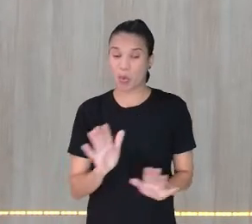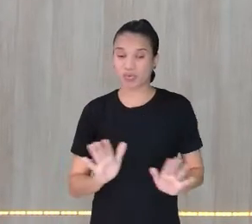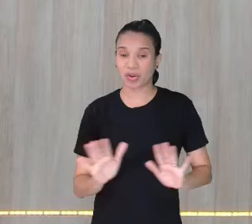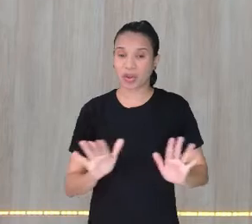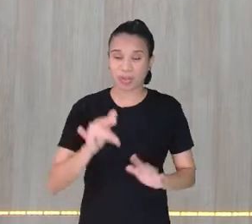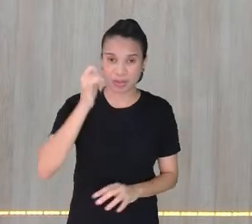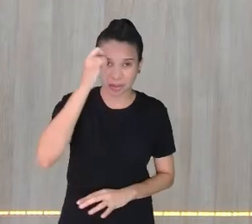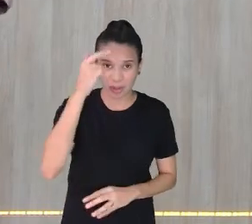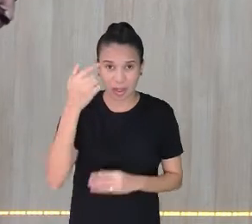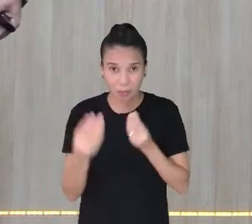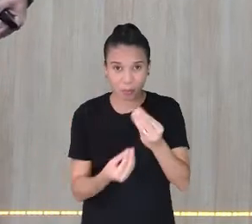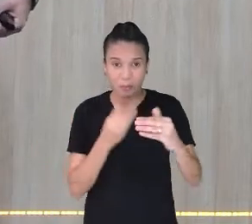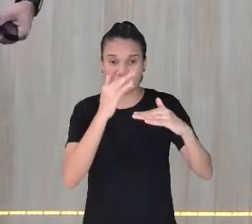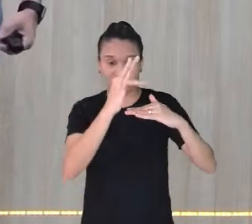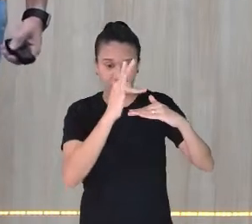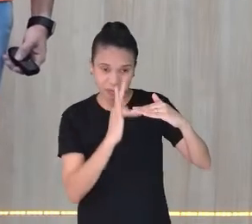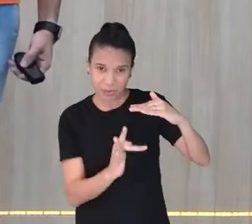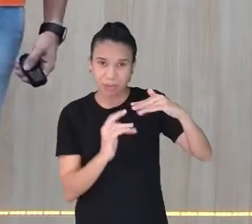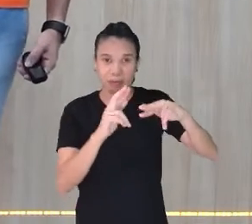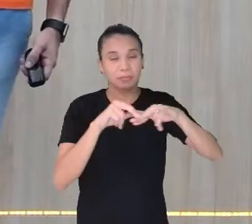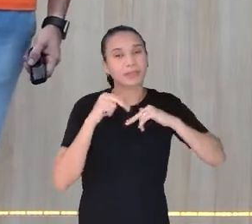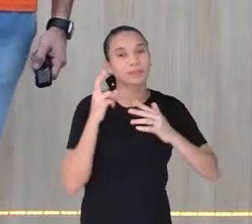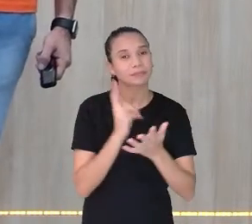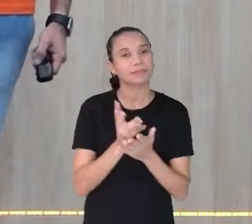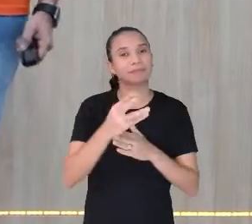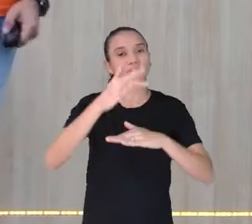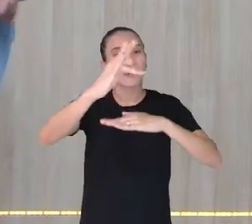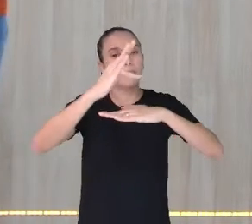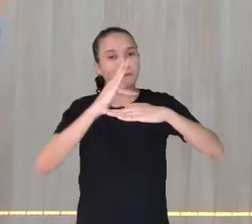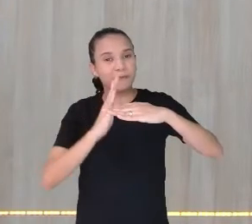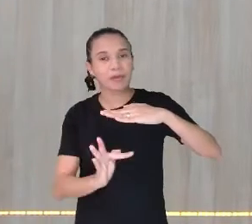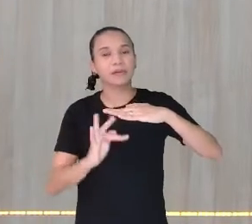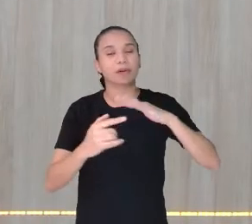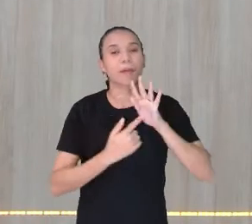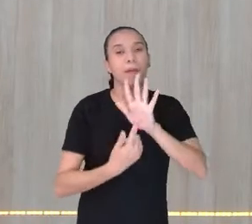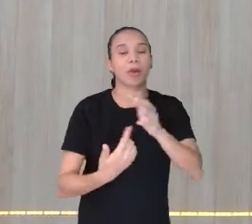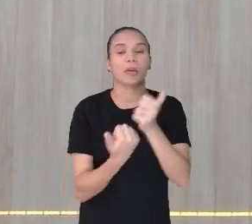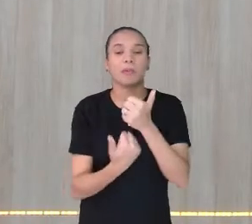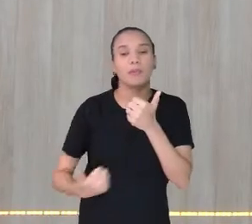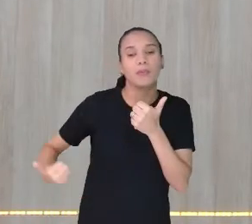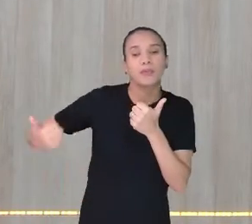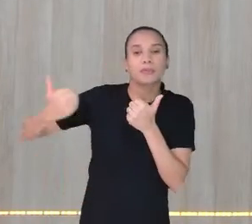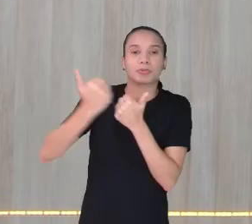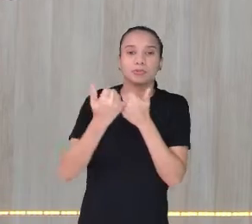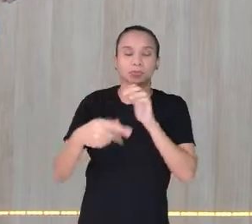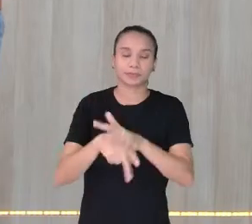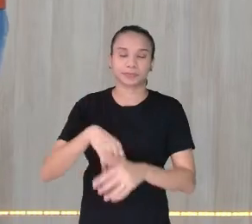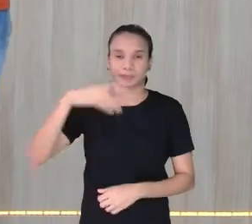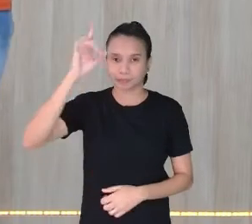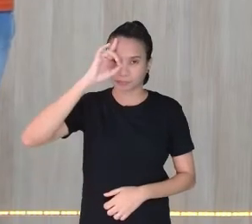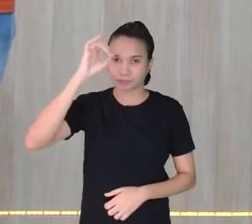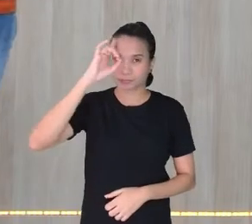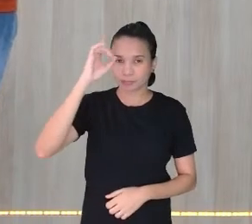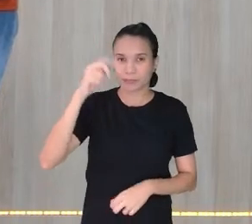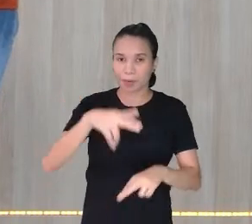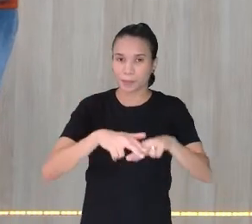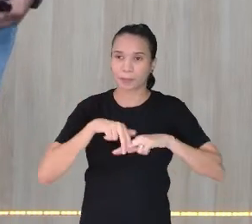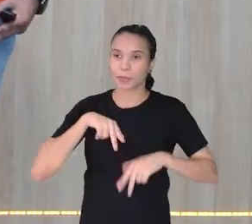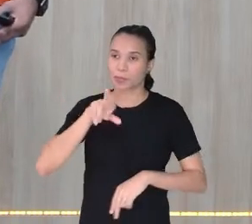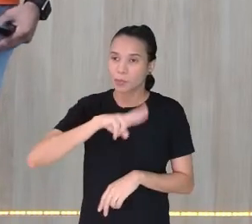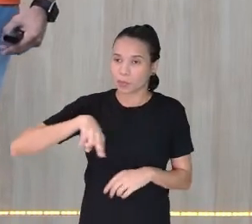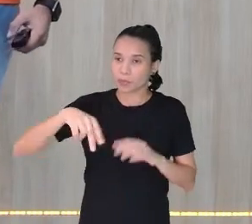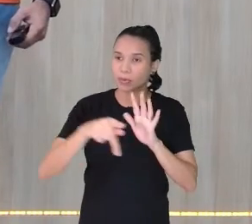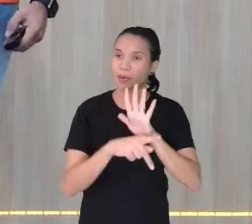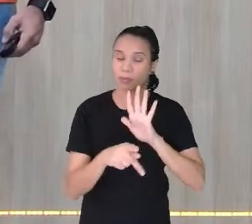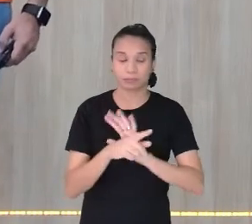da ideia de fração, porque as frações, elas são substituídas no nosso dia a dia muito por conta dos